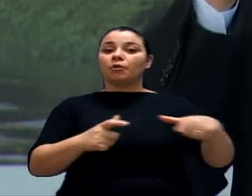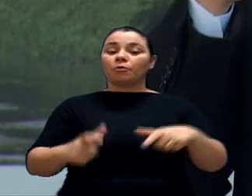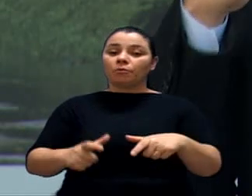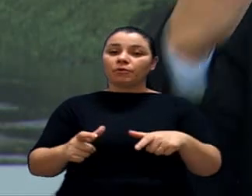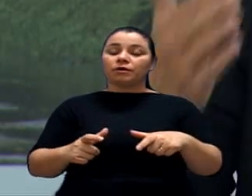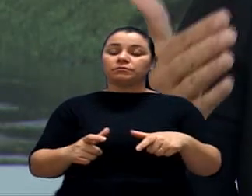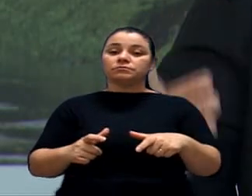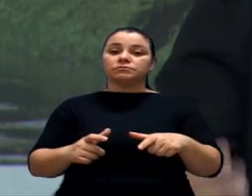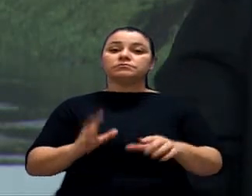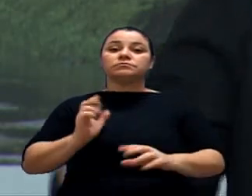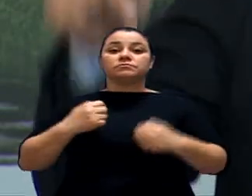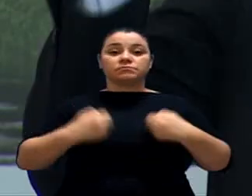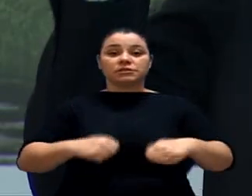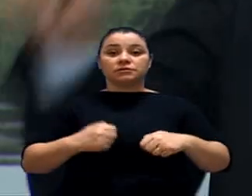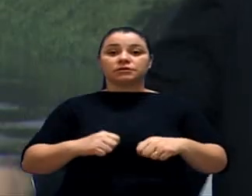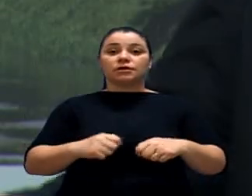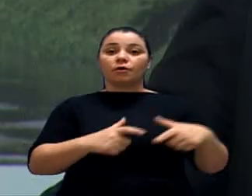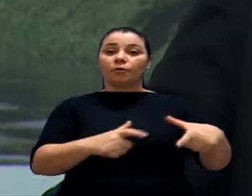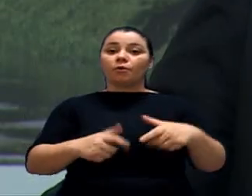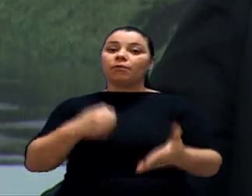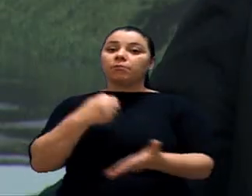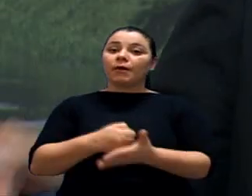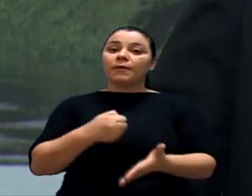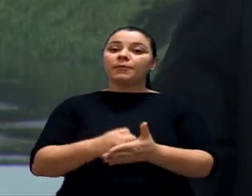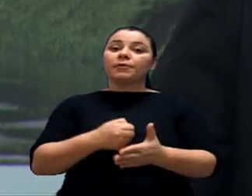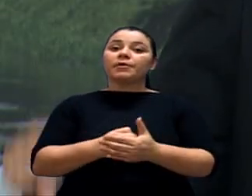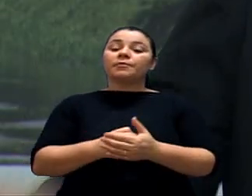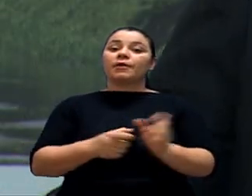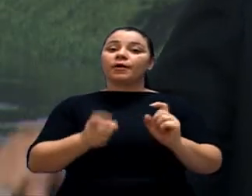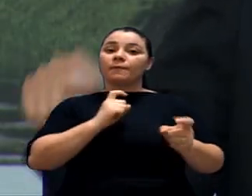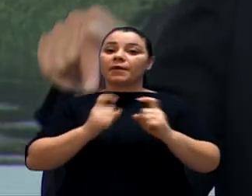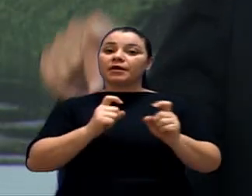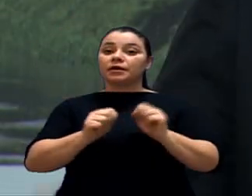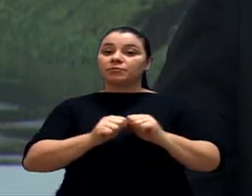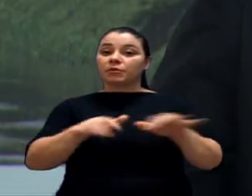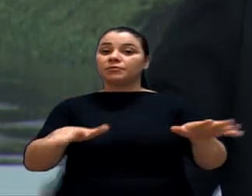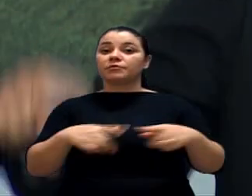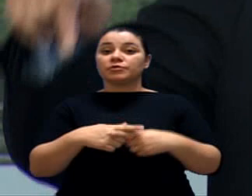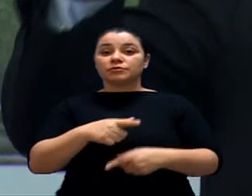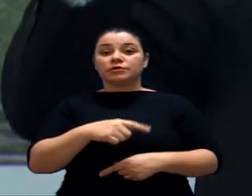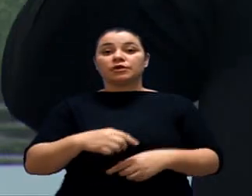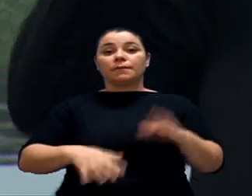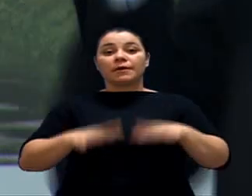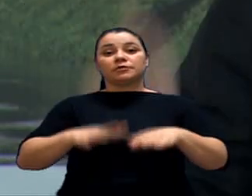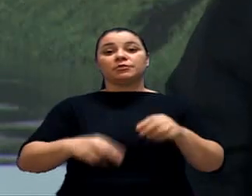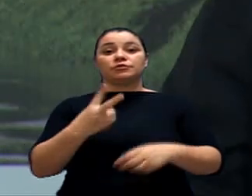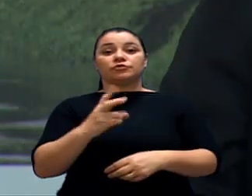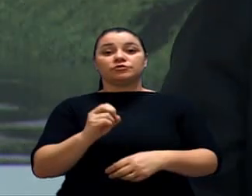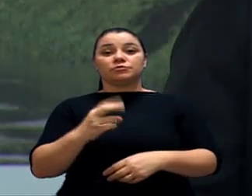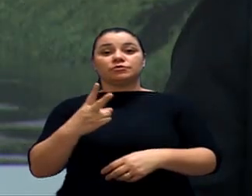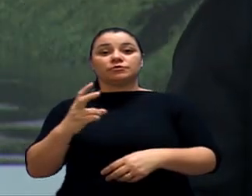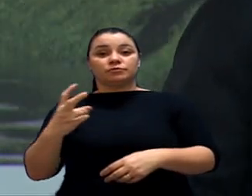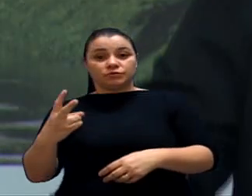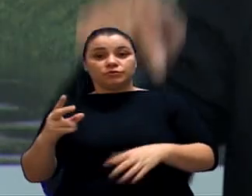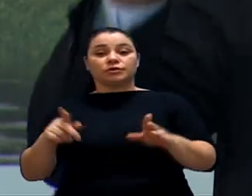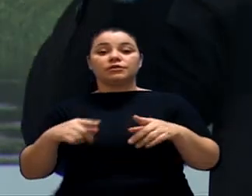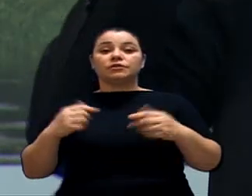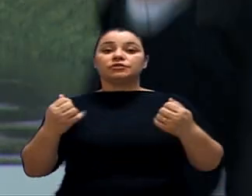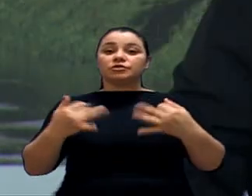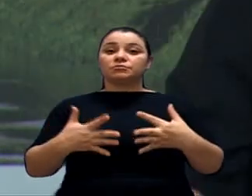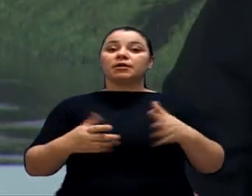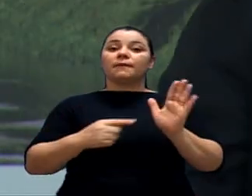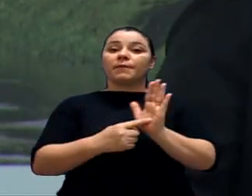já que é para ser feito, onde foi cobrado em audiência pública aqui em 2022, onde foi falado sobre isso, onde